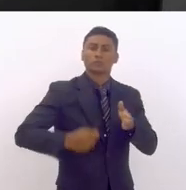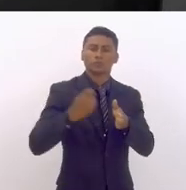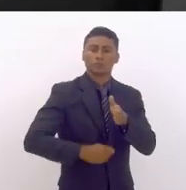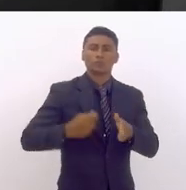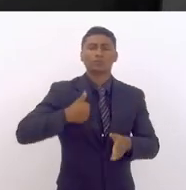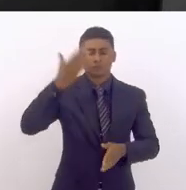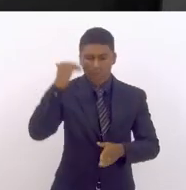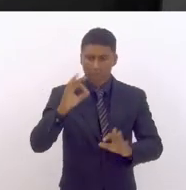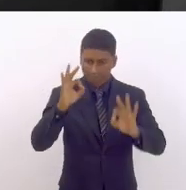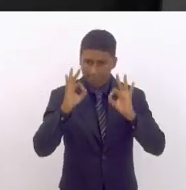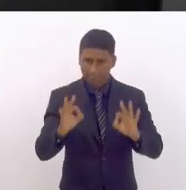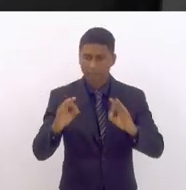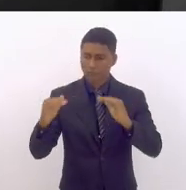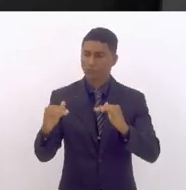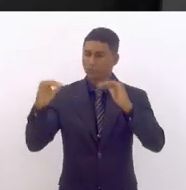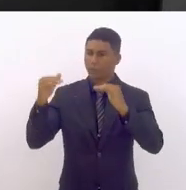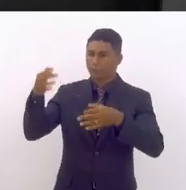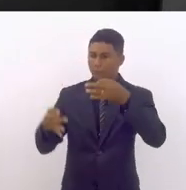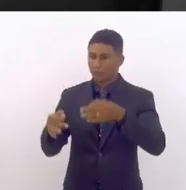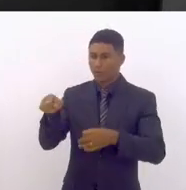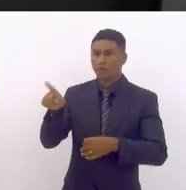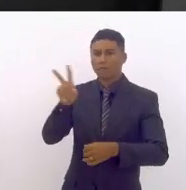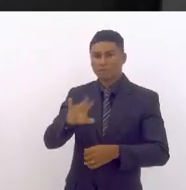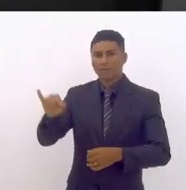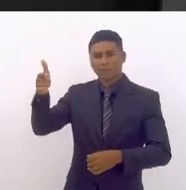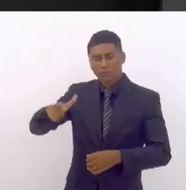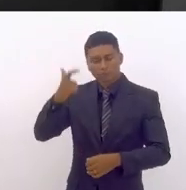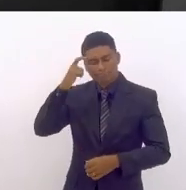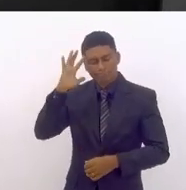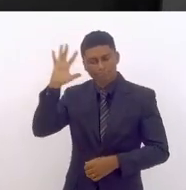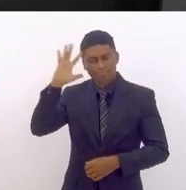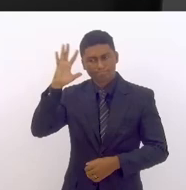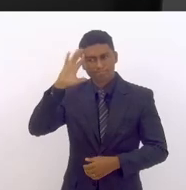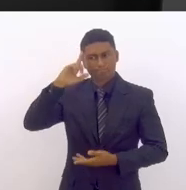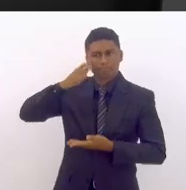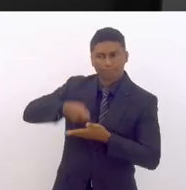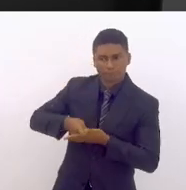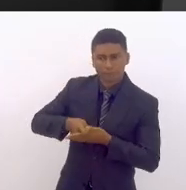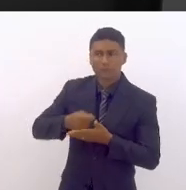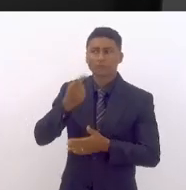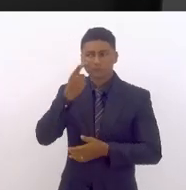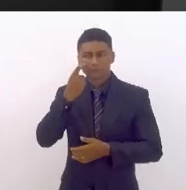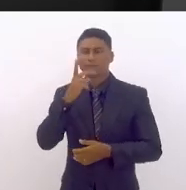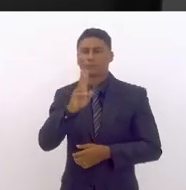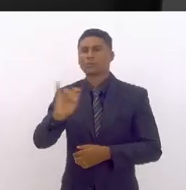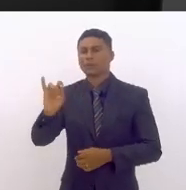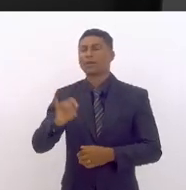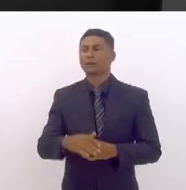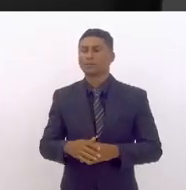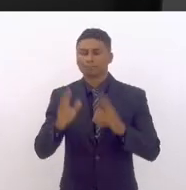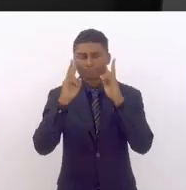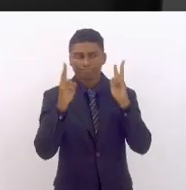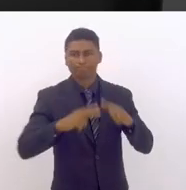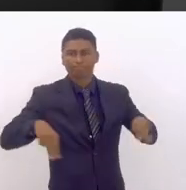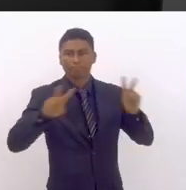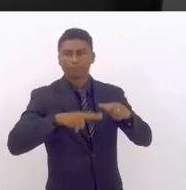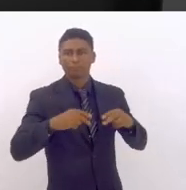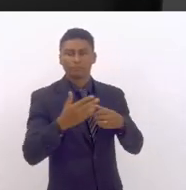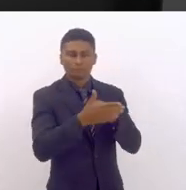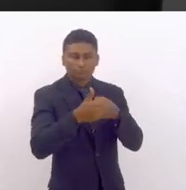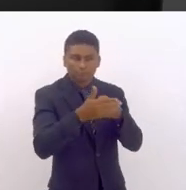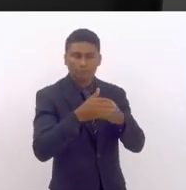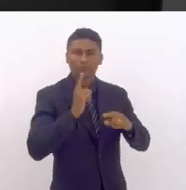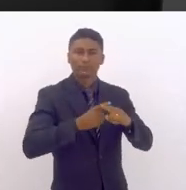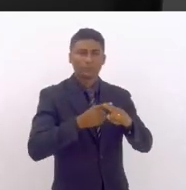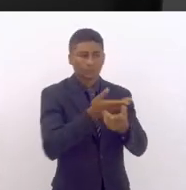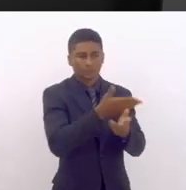certeza que o STF vai rever esse posicionamento, essa decisão, e vai olhar com mais carinho, porque são